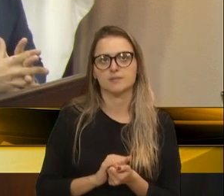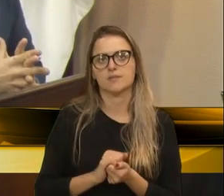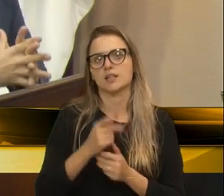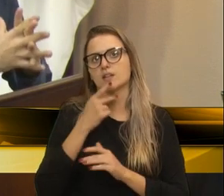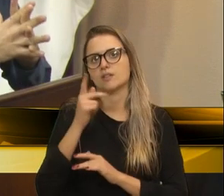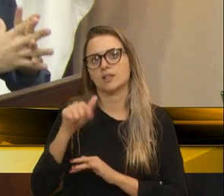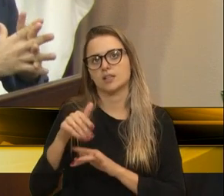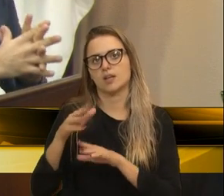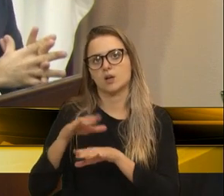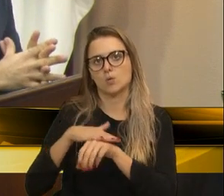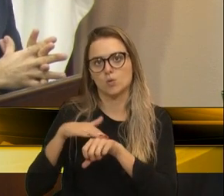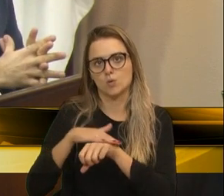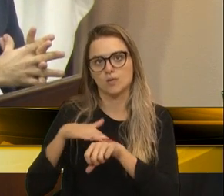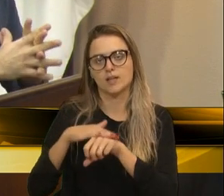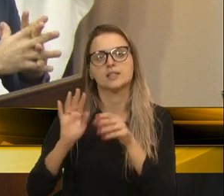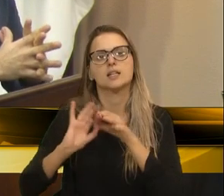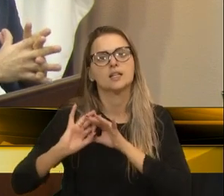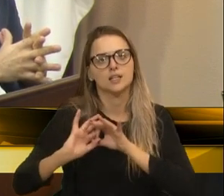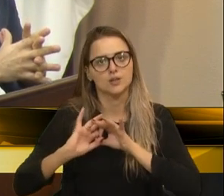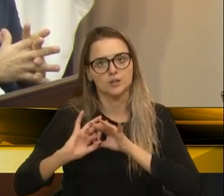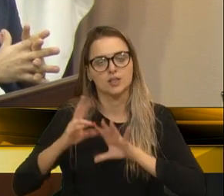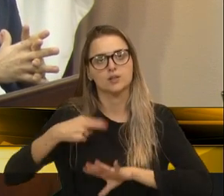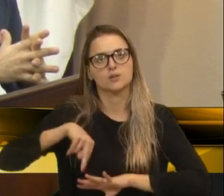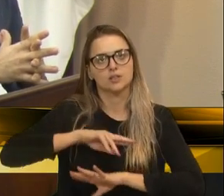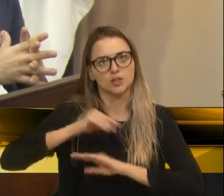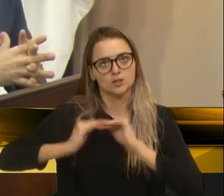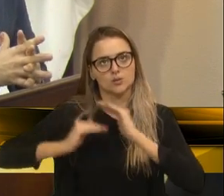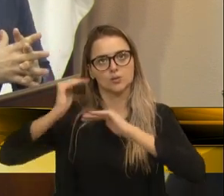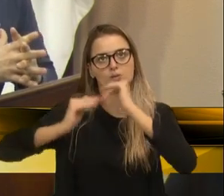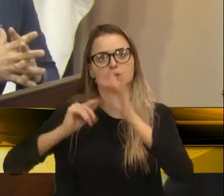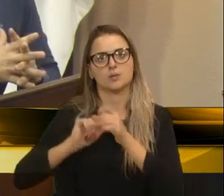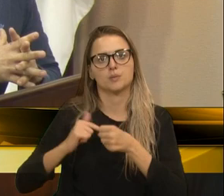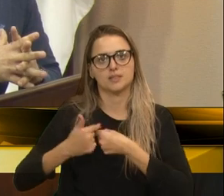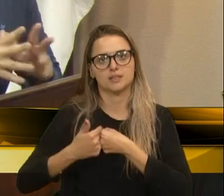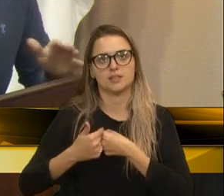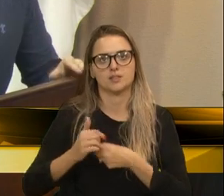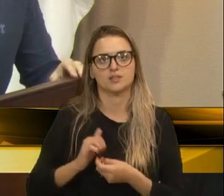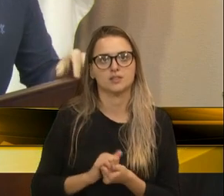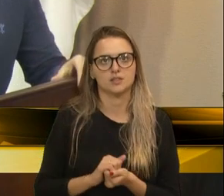muito diálogo e união que a gente constrói.